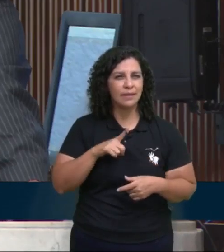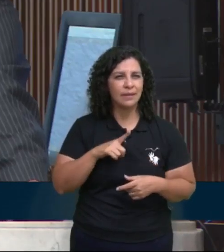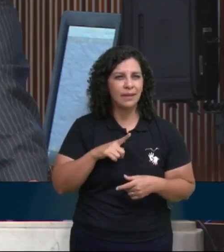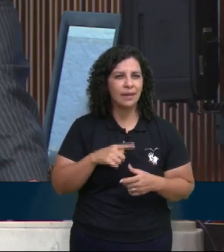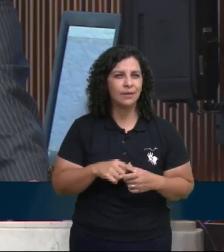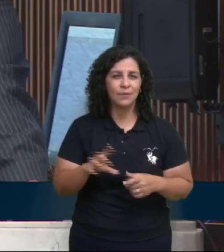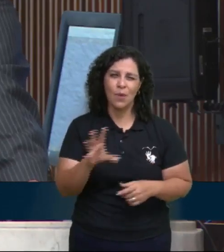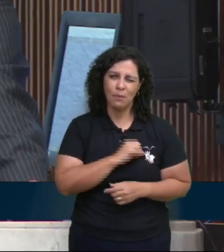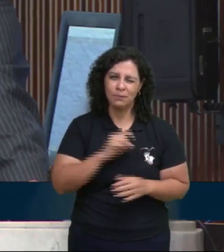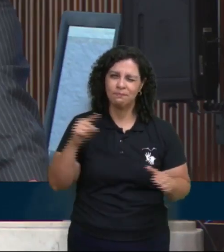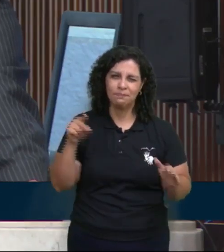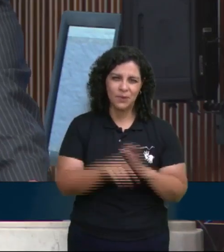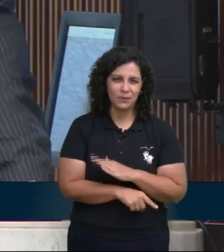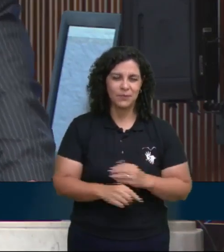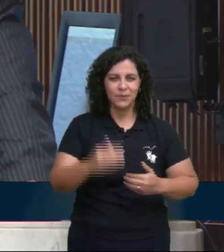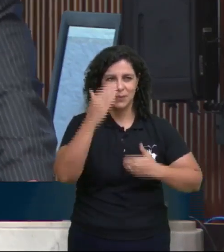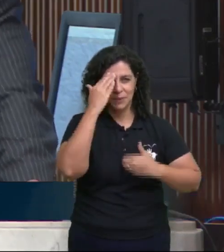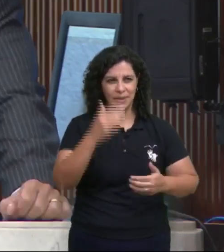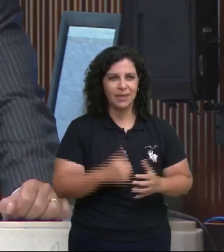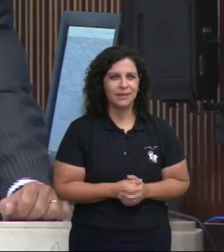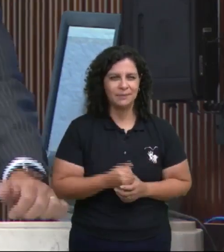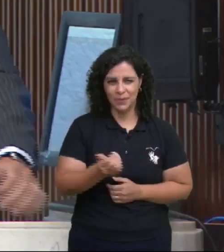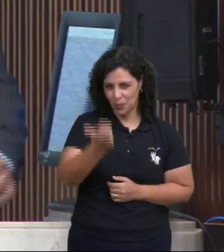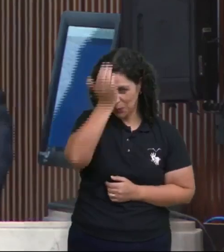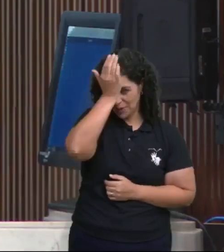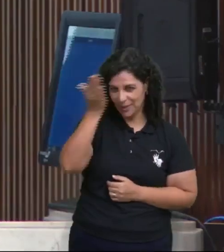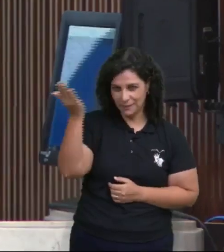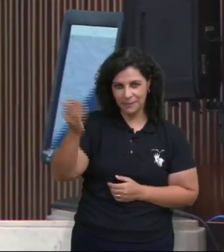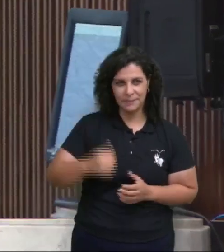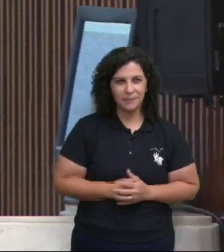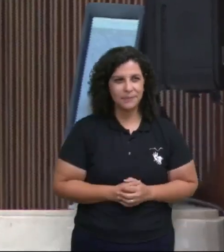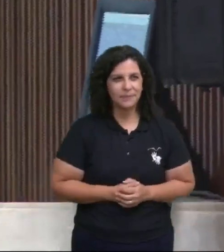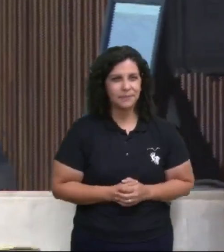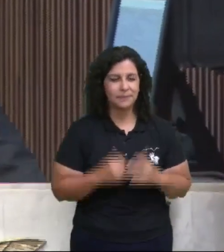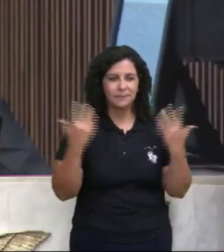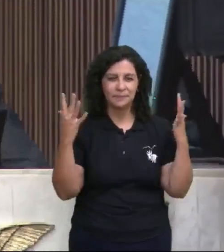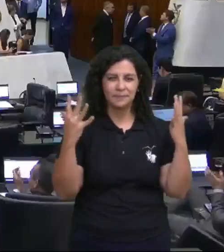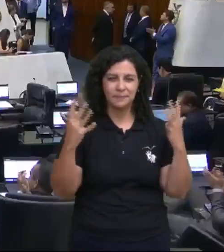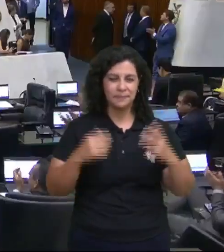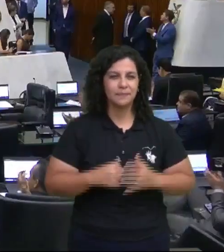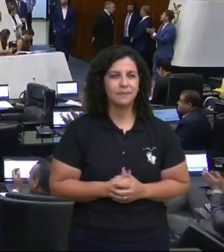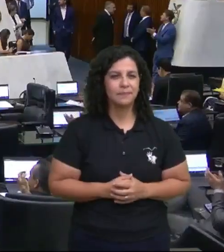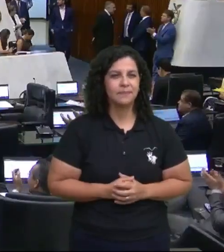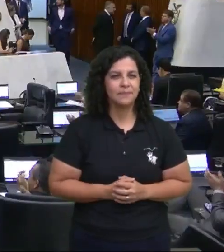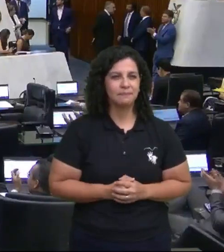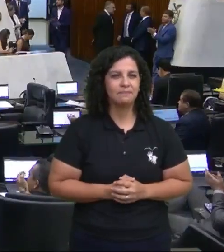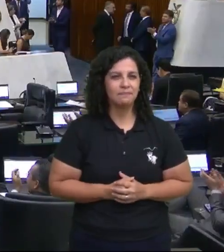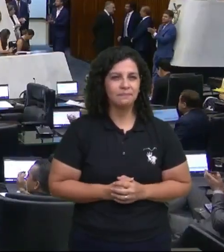amor. Obrigado. Russen.